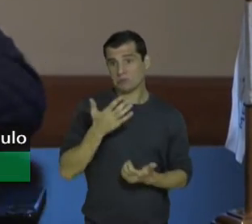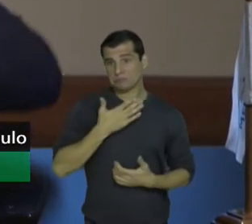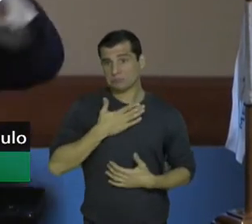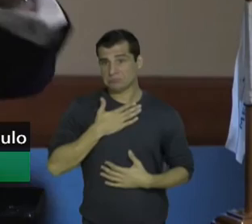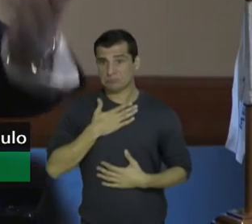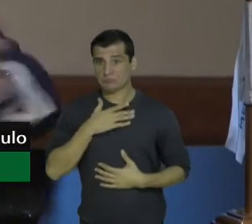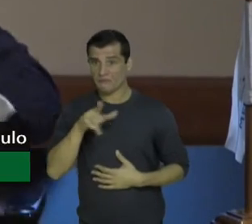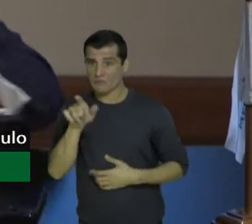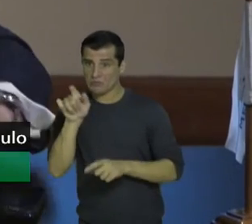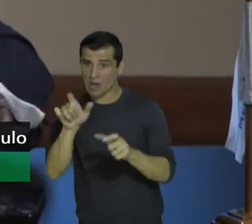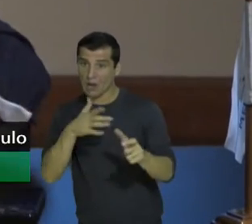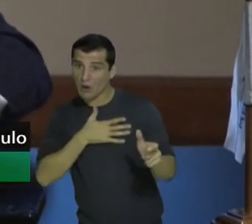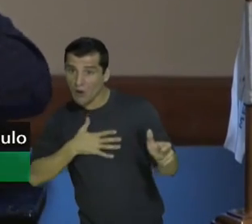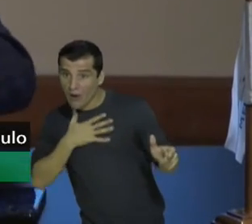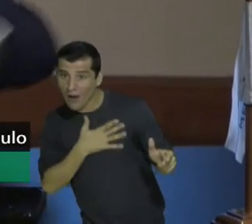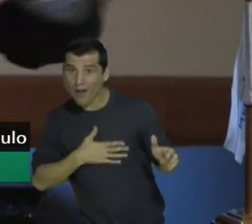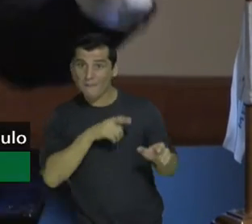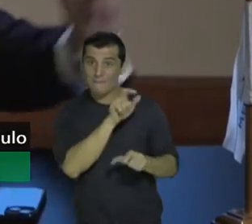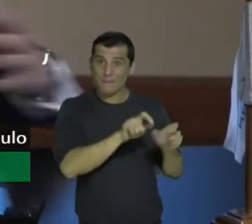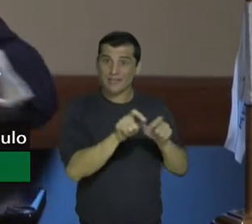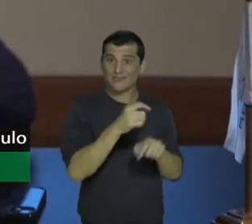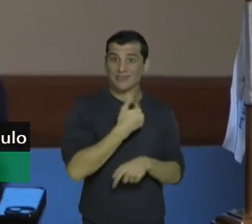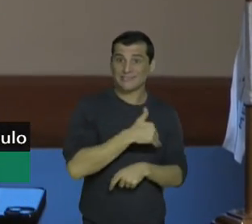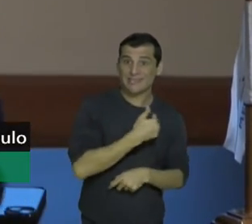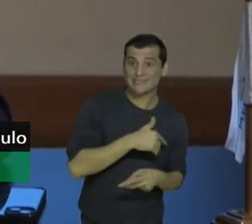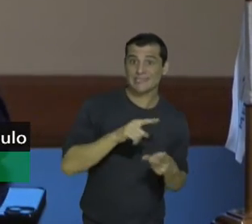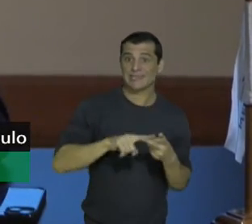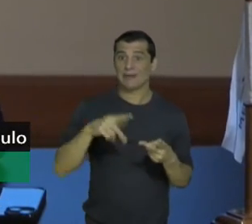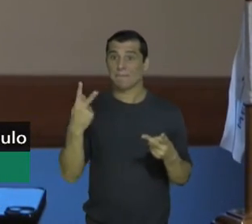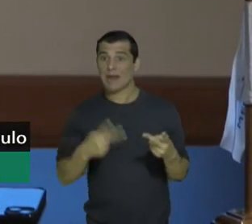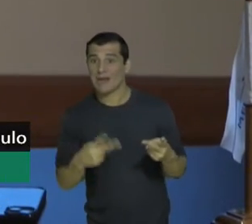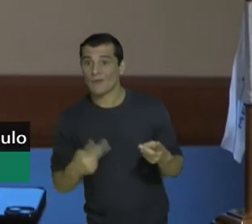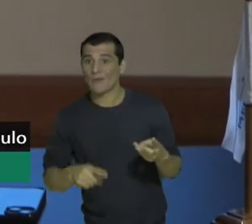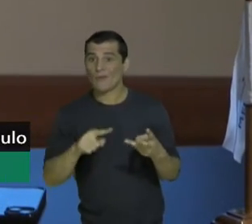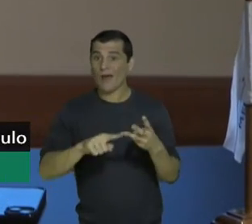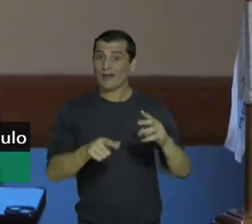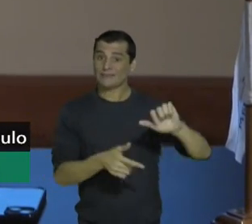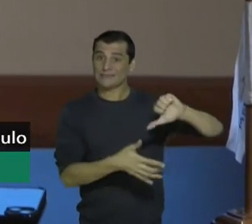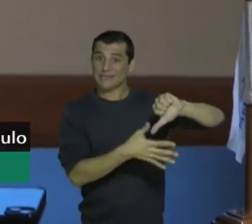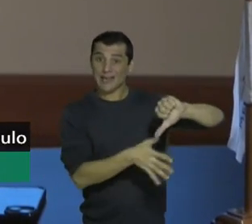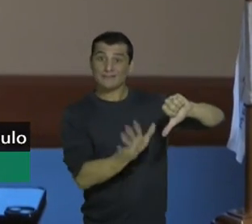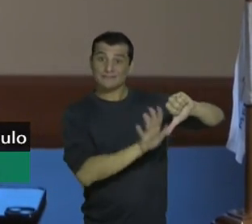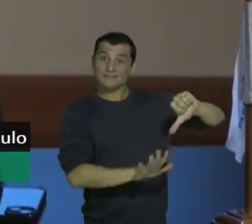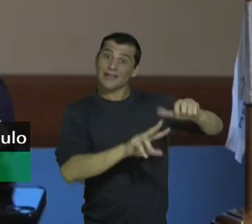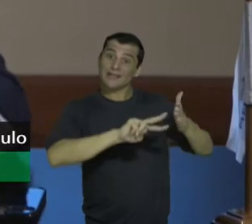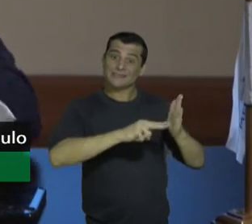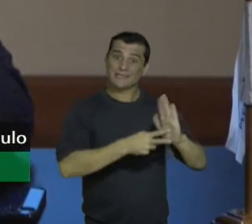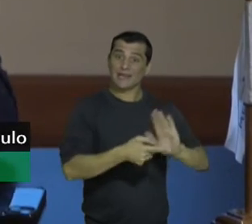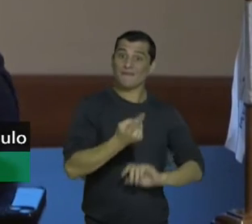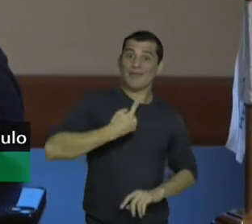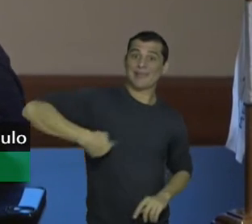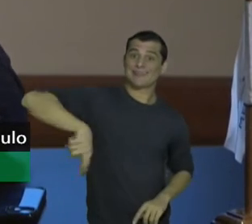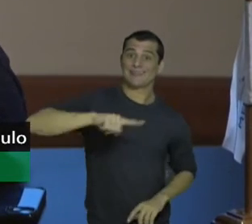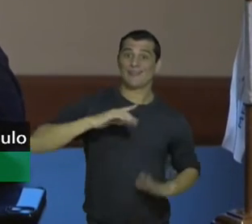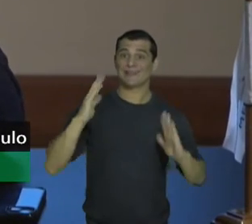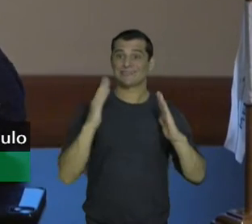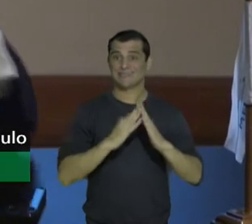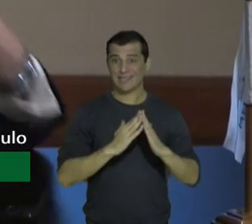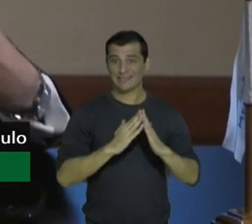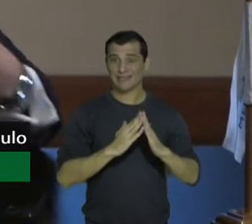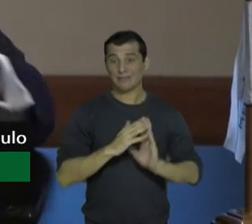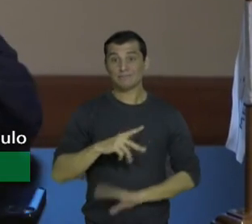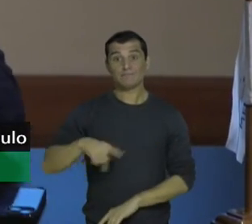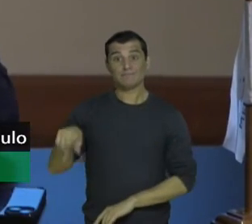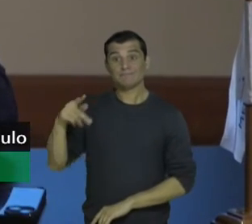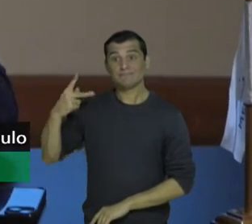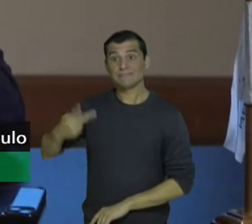muito né e tô falando do mercul e de toda a América do Sul a aqui é a nossa casa e você ser um país